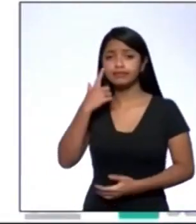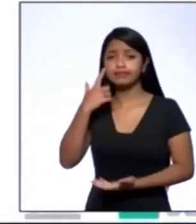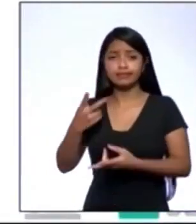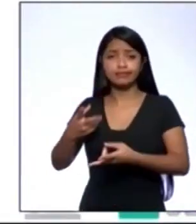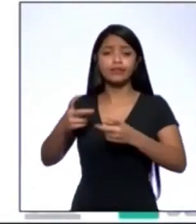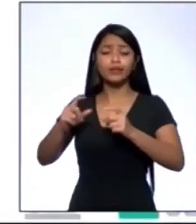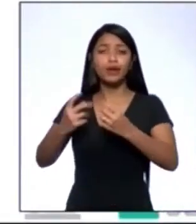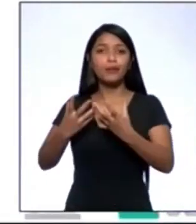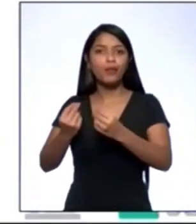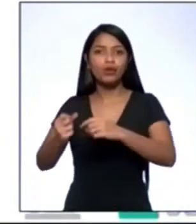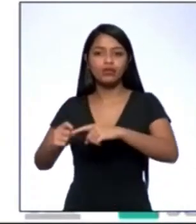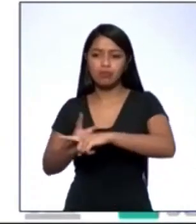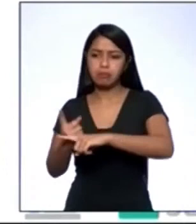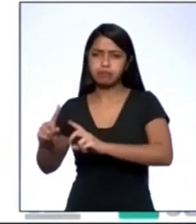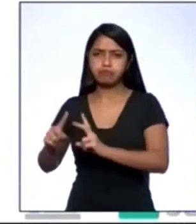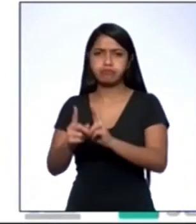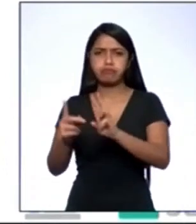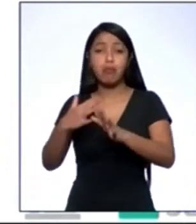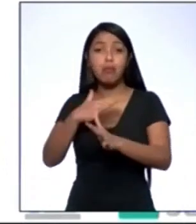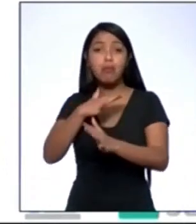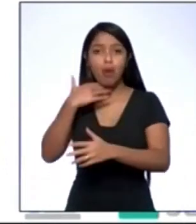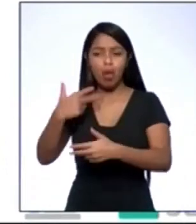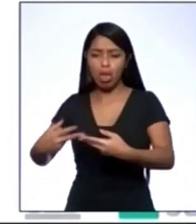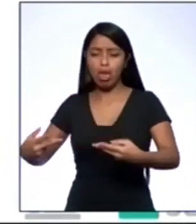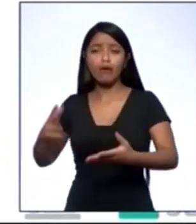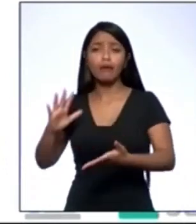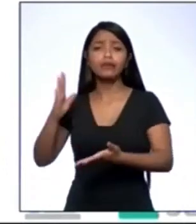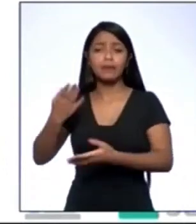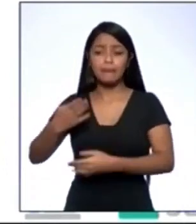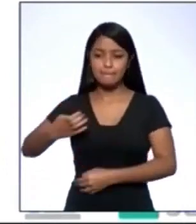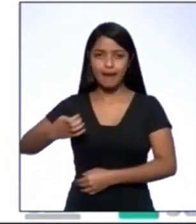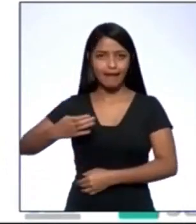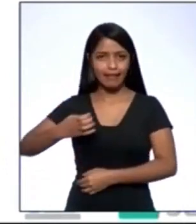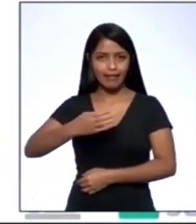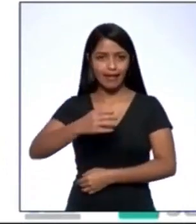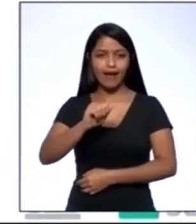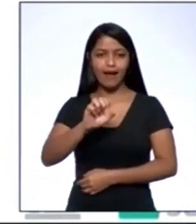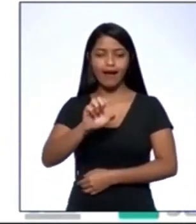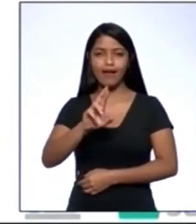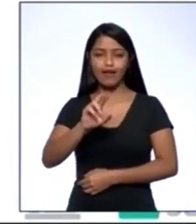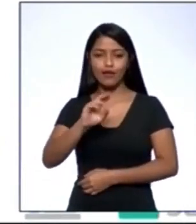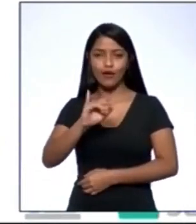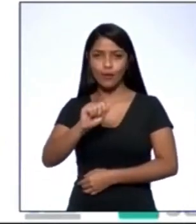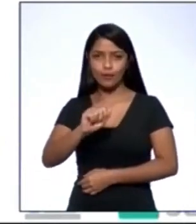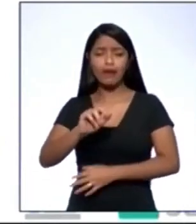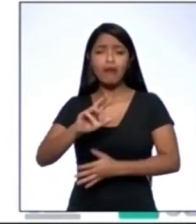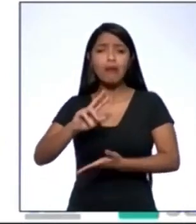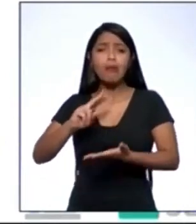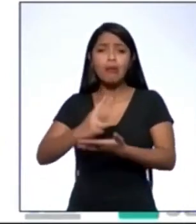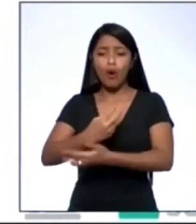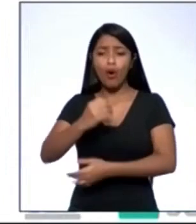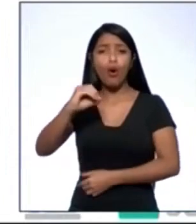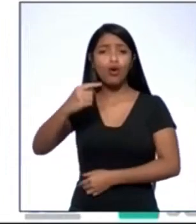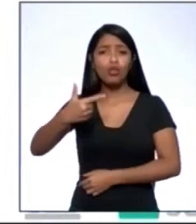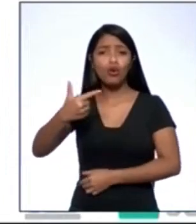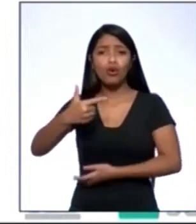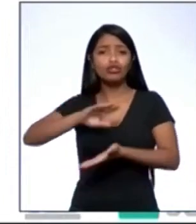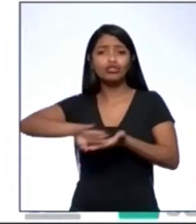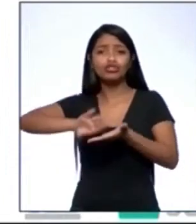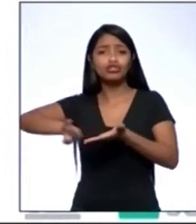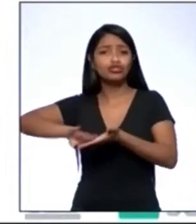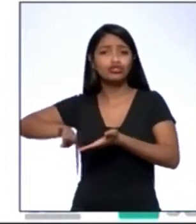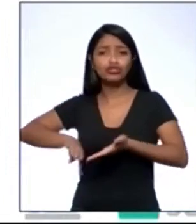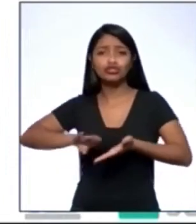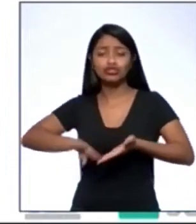cresceu demais as bactérias aeróbias, tirou o oxigênio da água, matou os peixes. Companheiro, como não tem mais bactéria